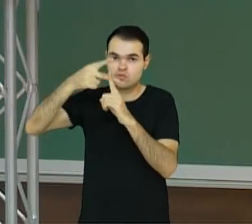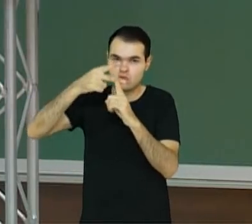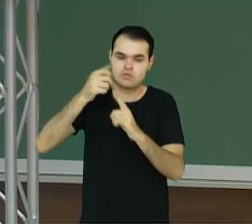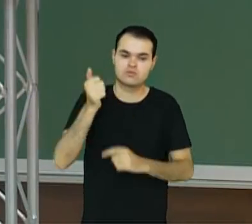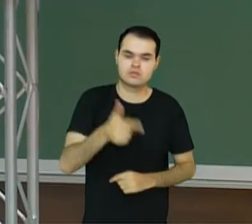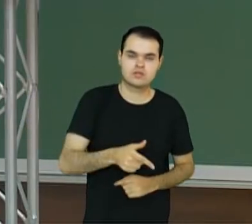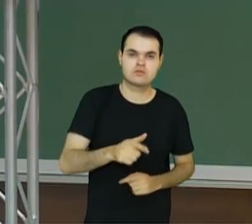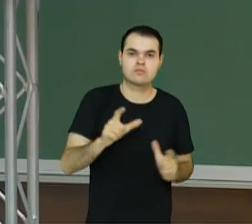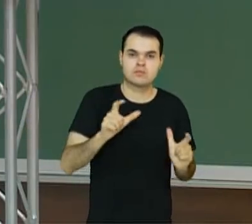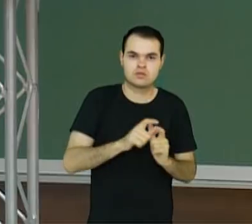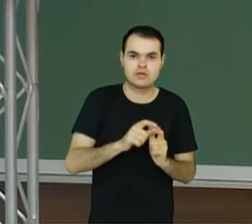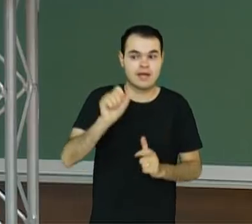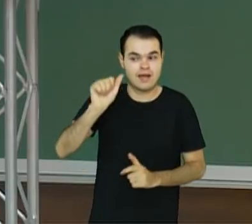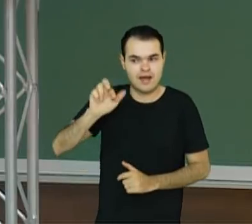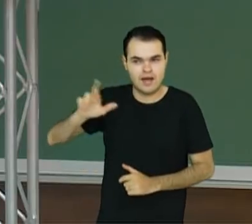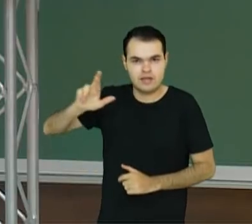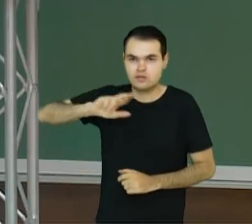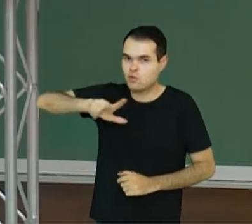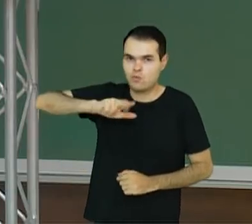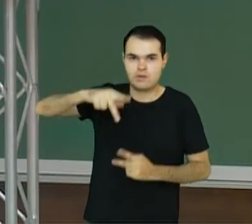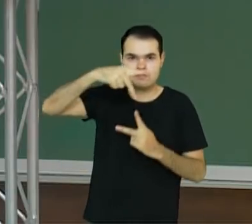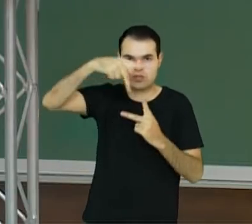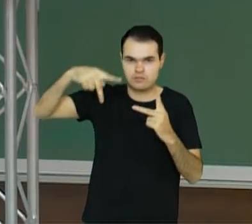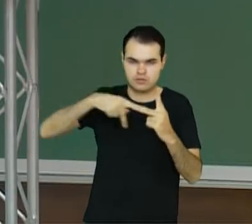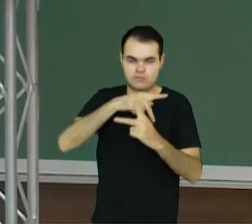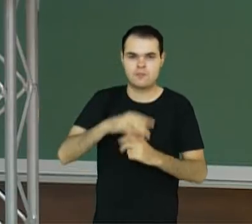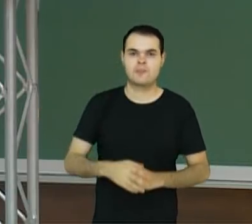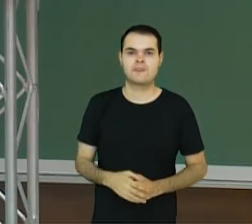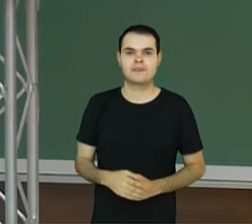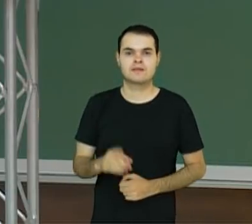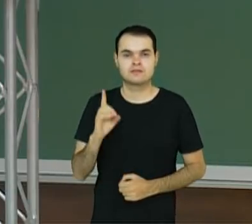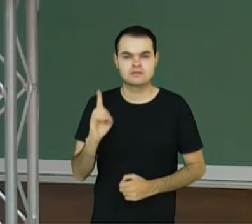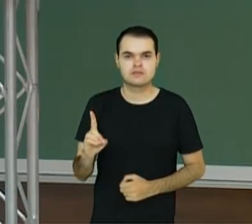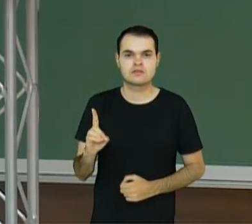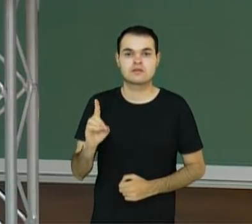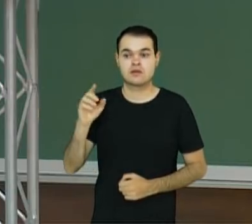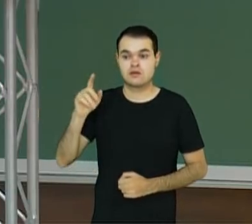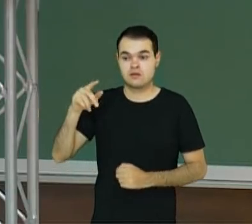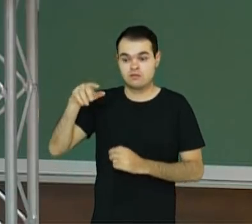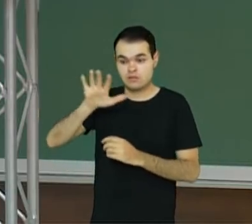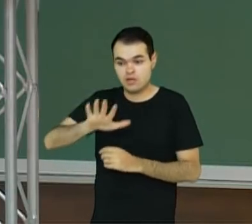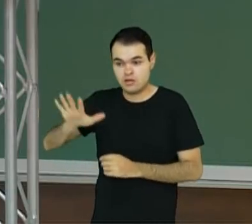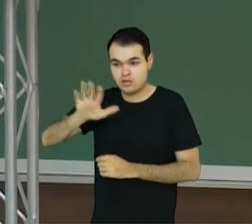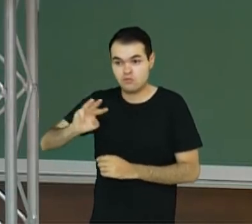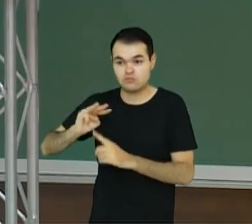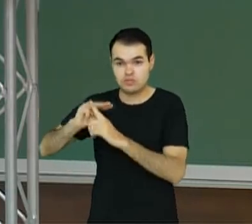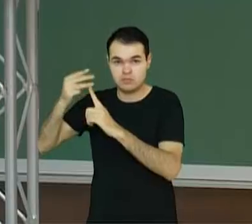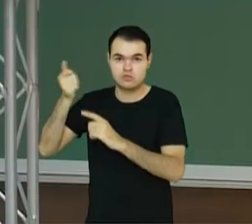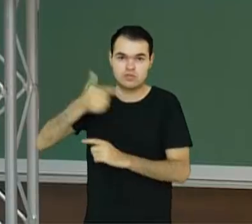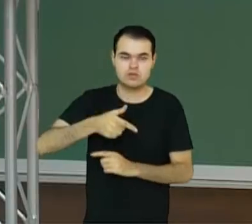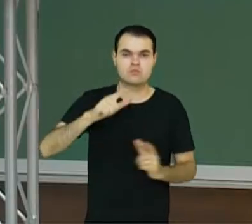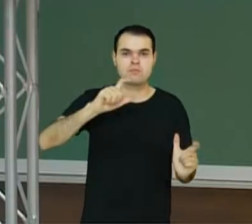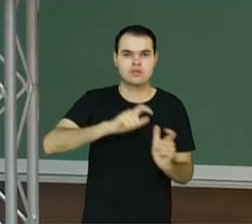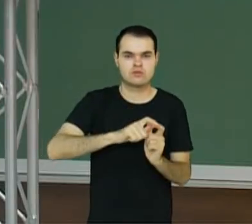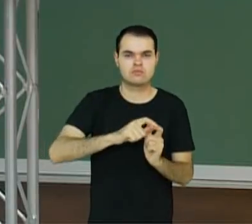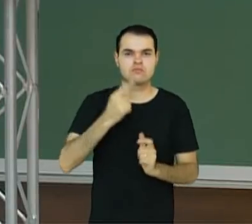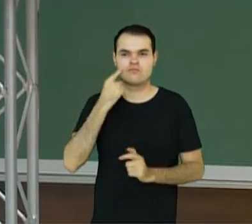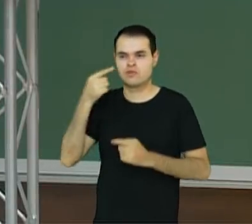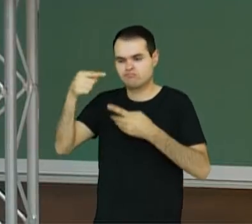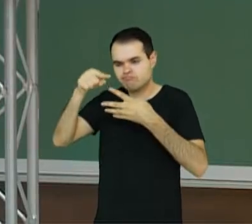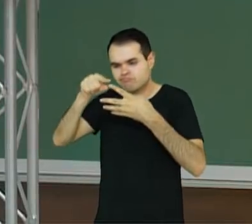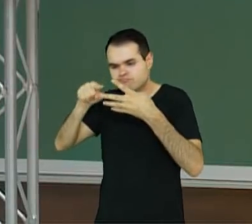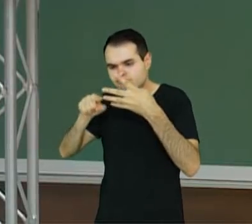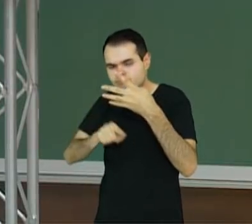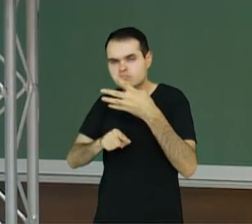Cuidado. Letra D. A área do ladrilho maior é o triplo da área do ladrilho menor, tá? Então, faça isso que eu te